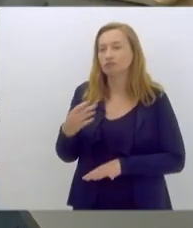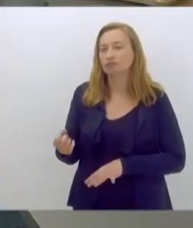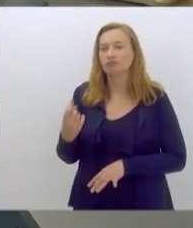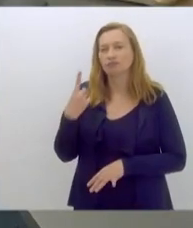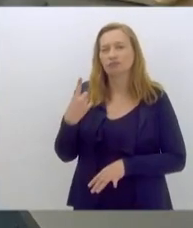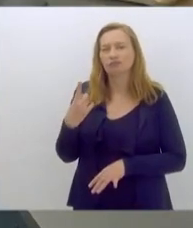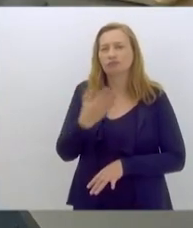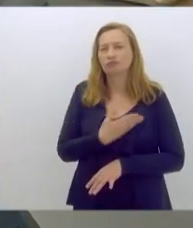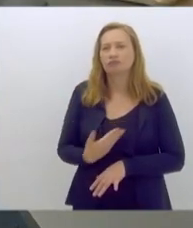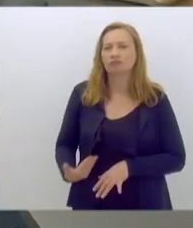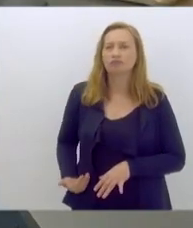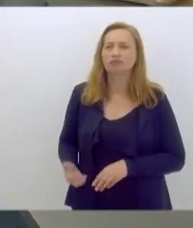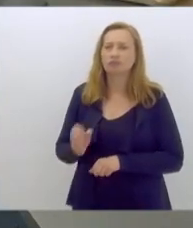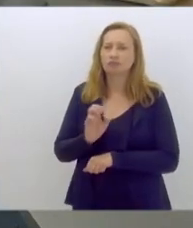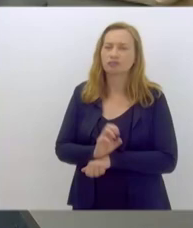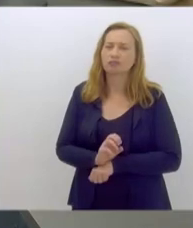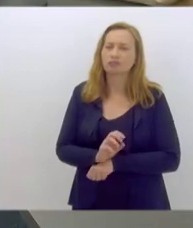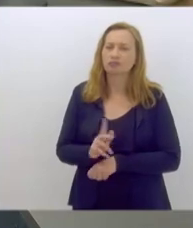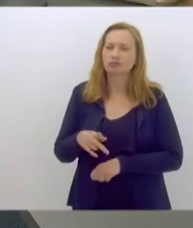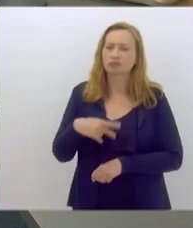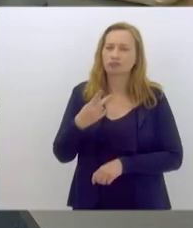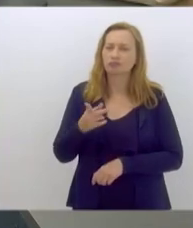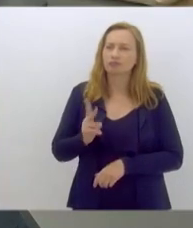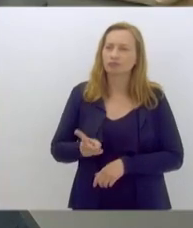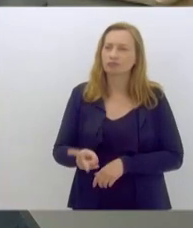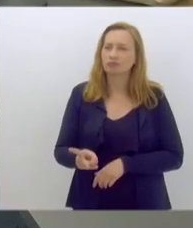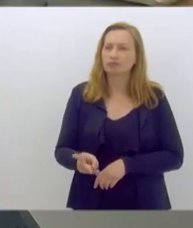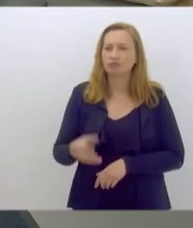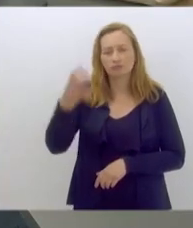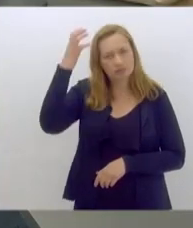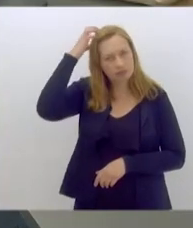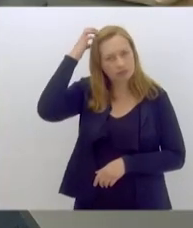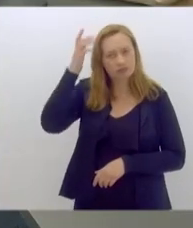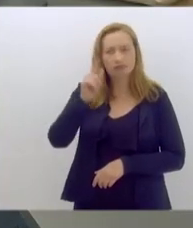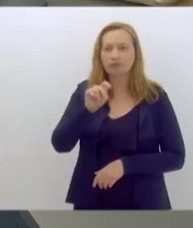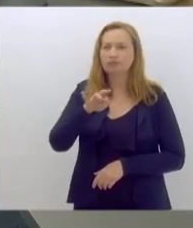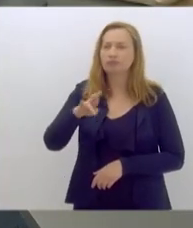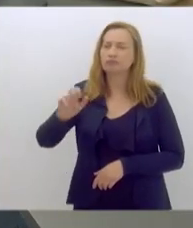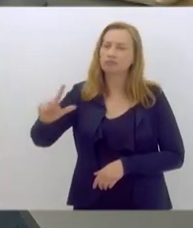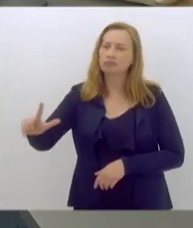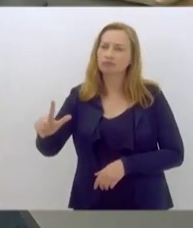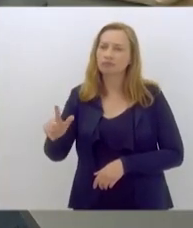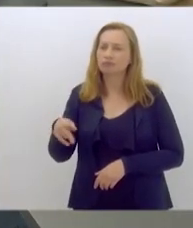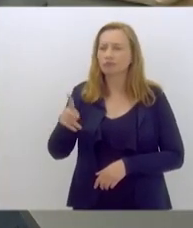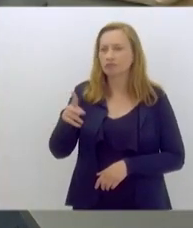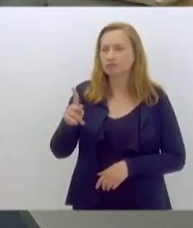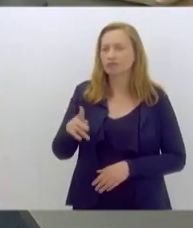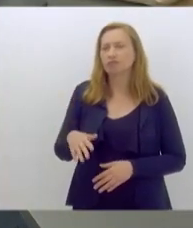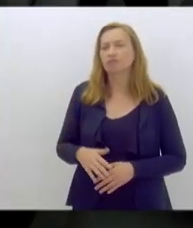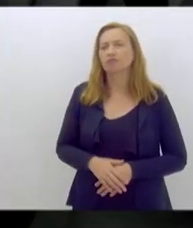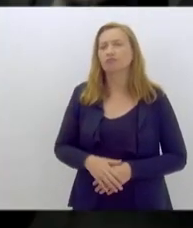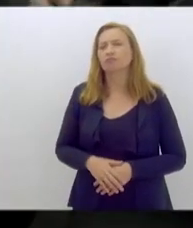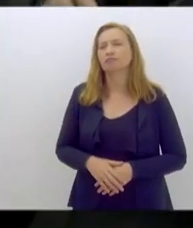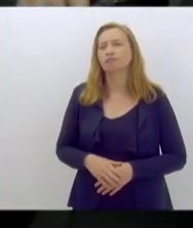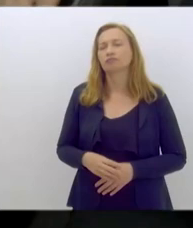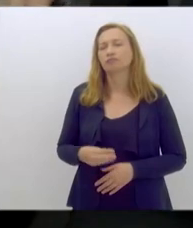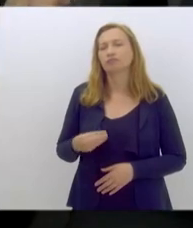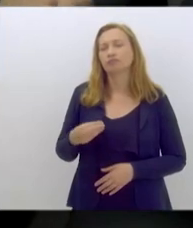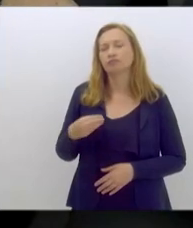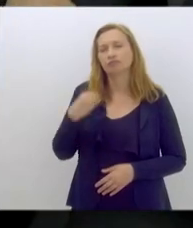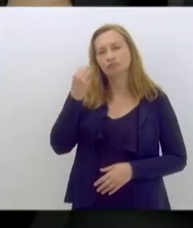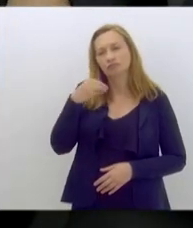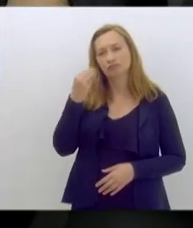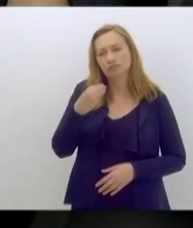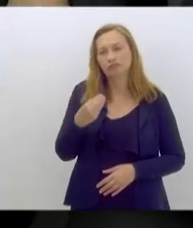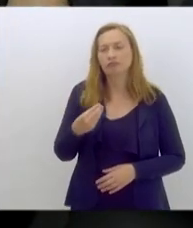ex-governador do estado que sempre falava que a culpa era do Barril do petróleo né quando a gente vivenciou aqui